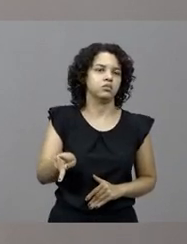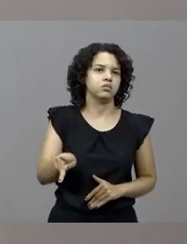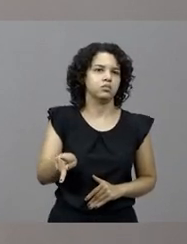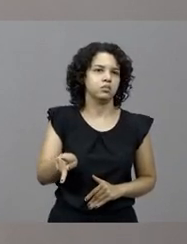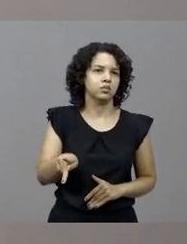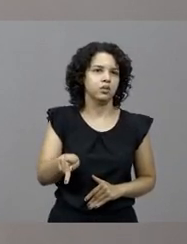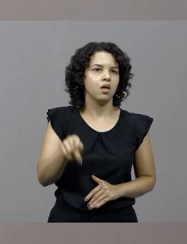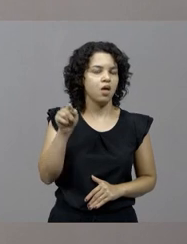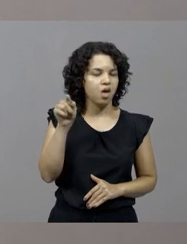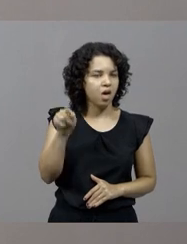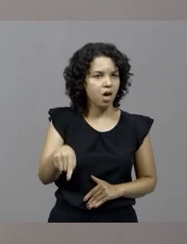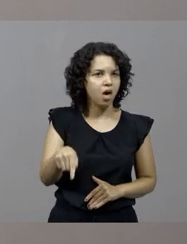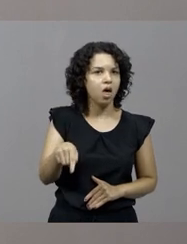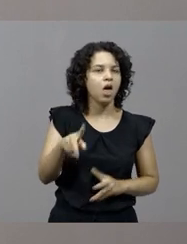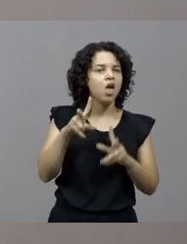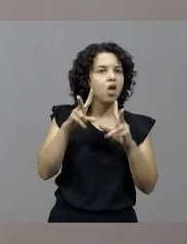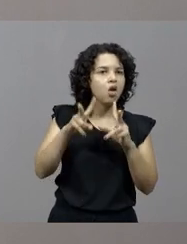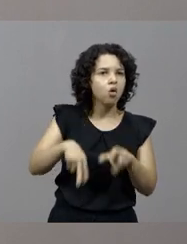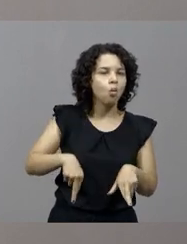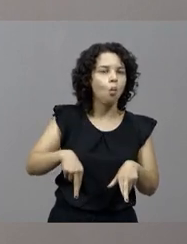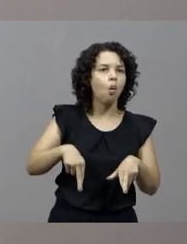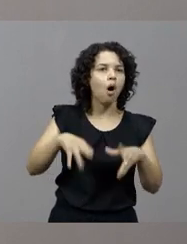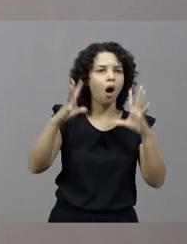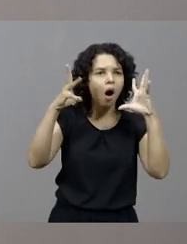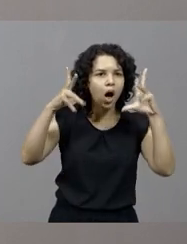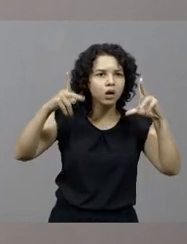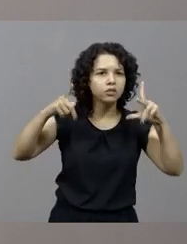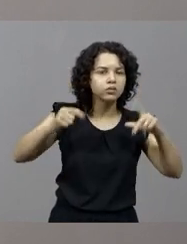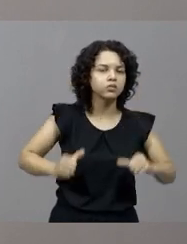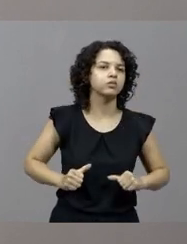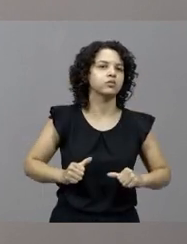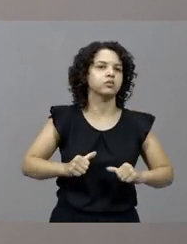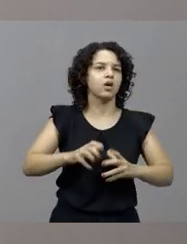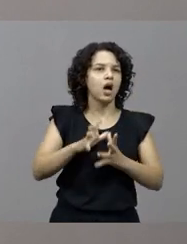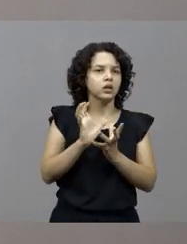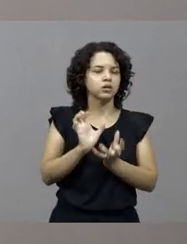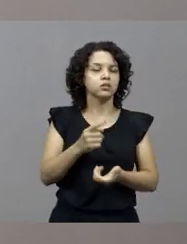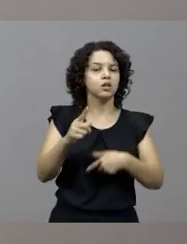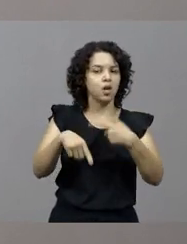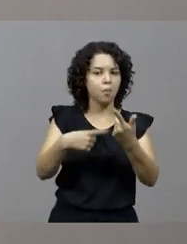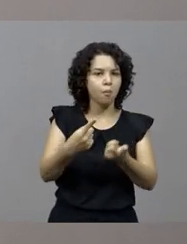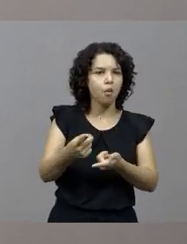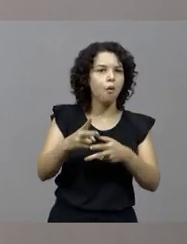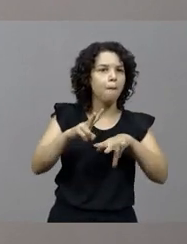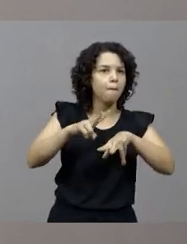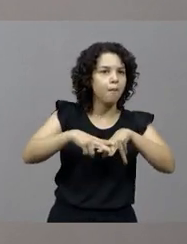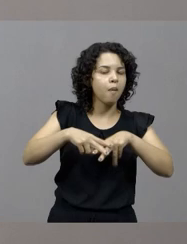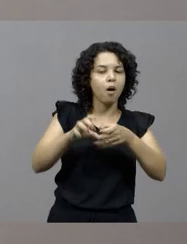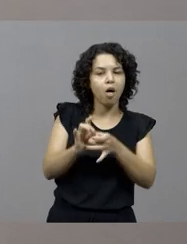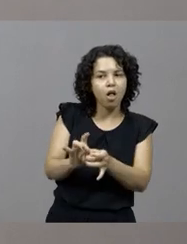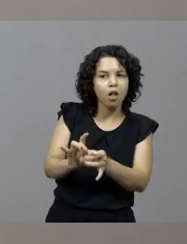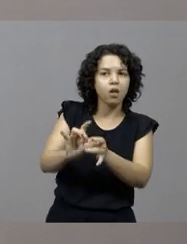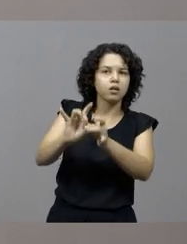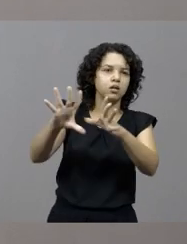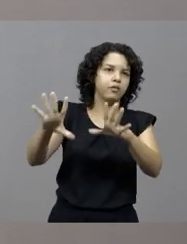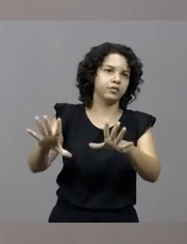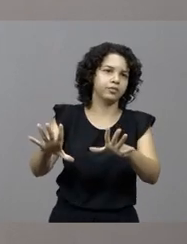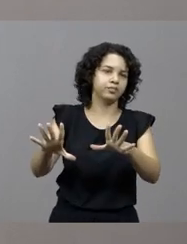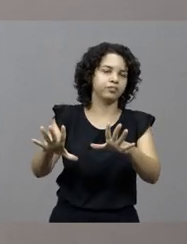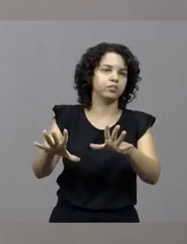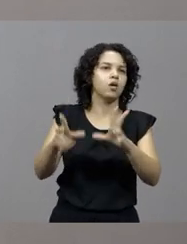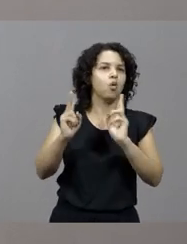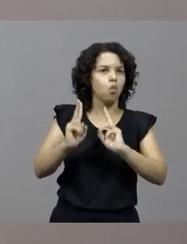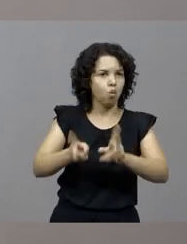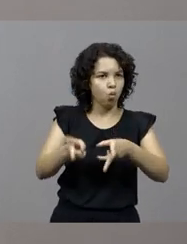essa fera, foi colocada em liberdade para que ela pudesse